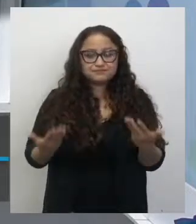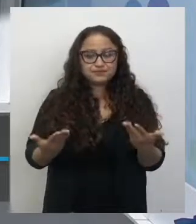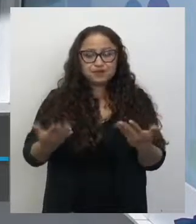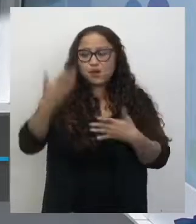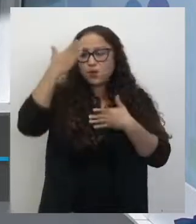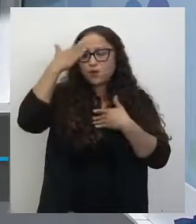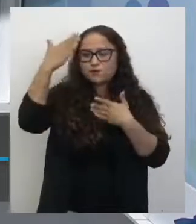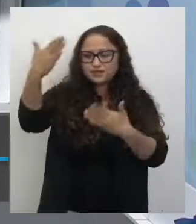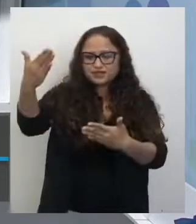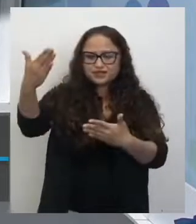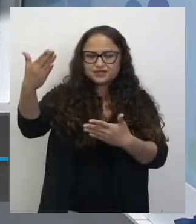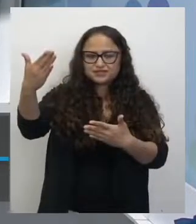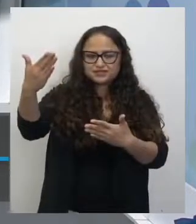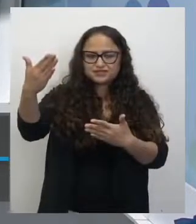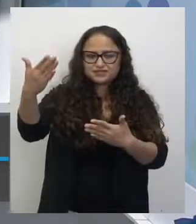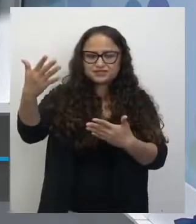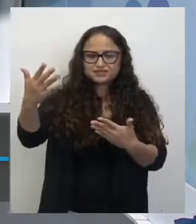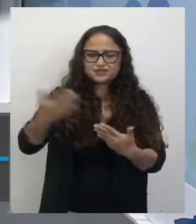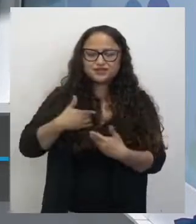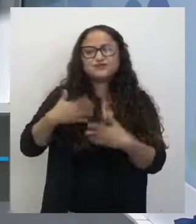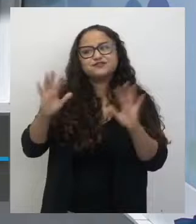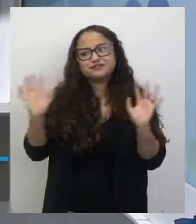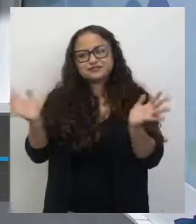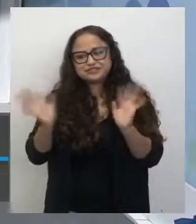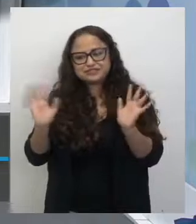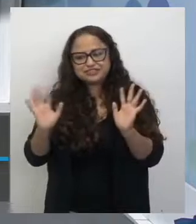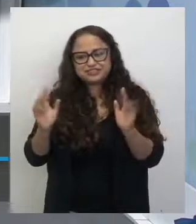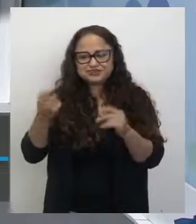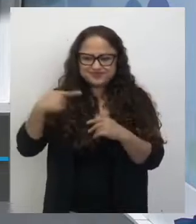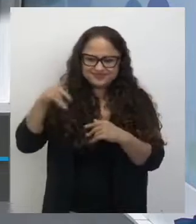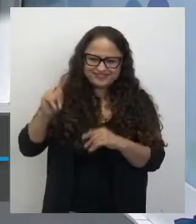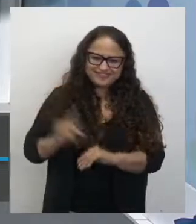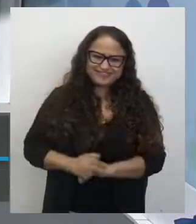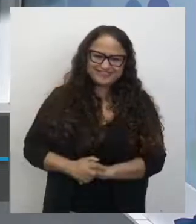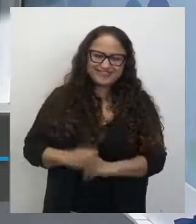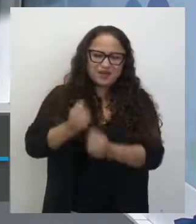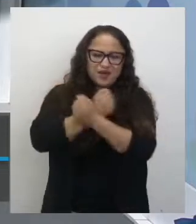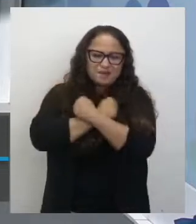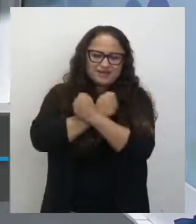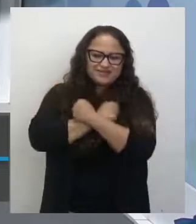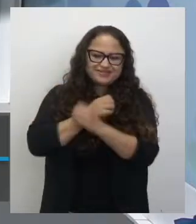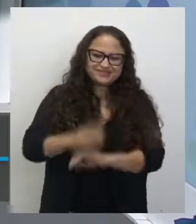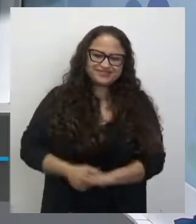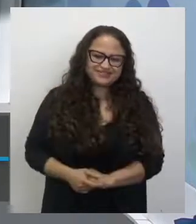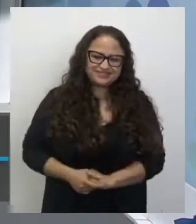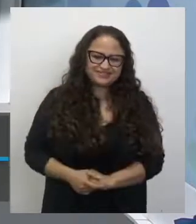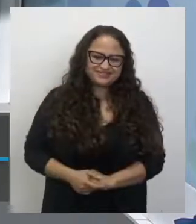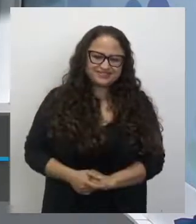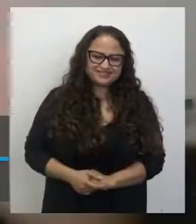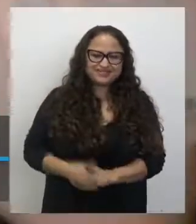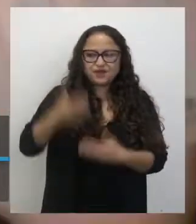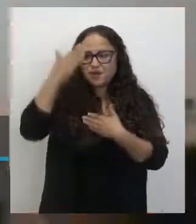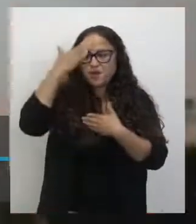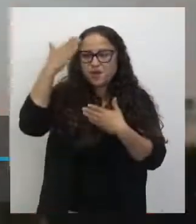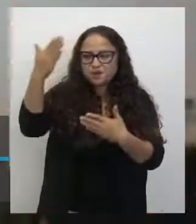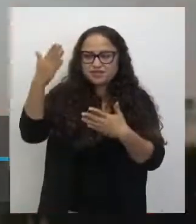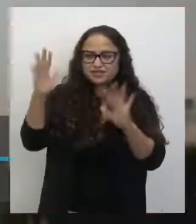muito obrigado e eu vou me despedir de você, Marcelo. Um grande abraço aí. Tiago, obrigado para